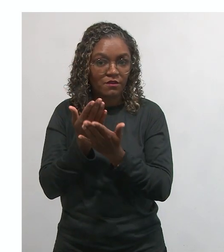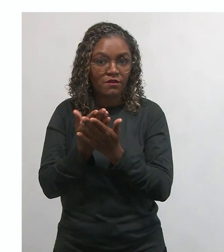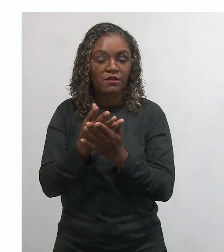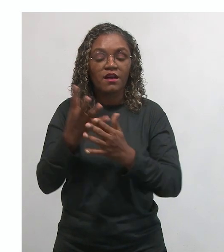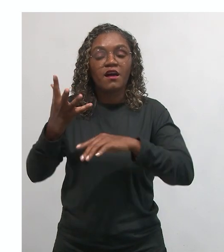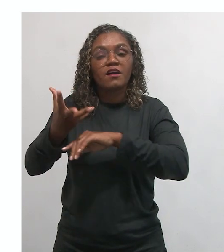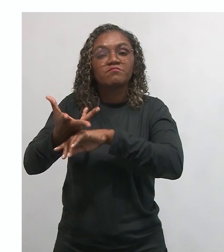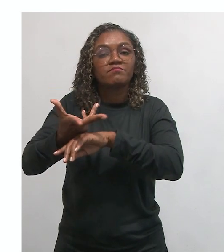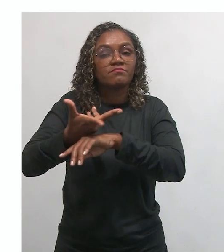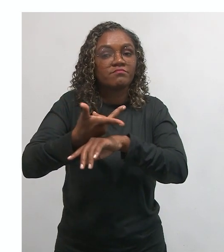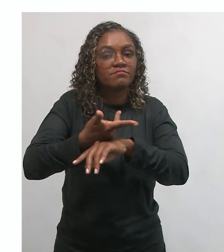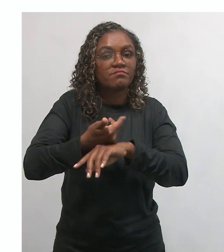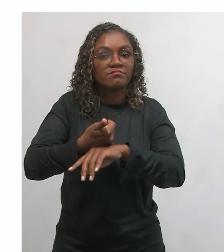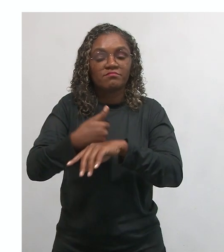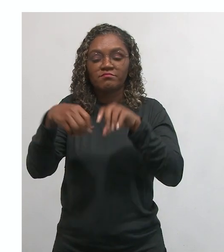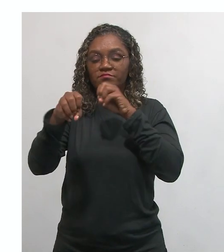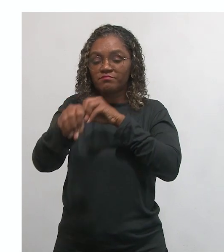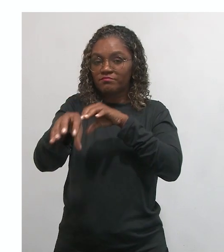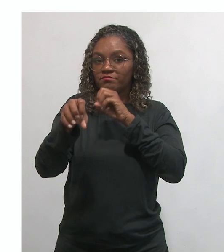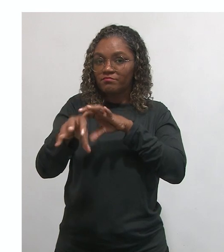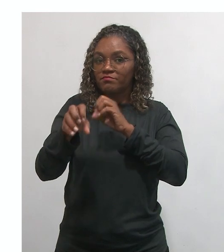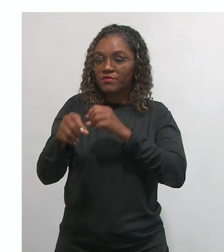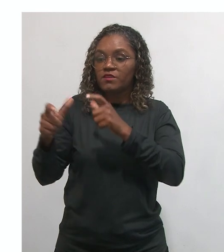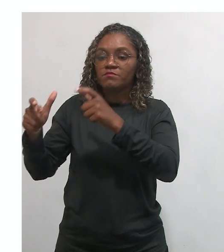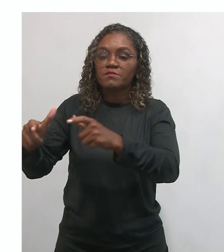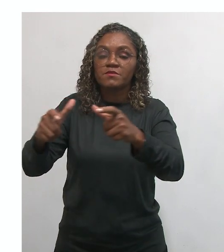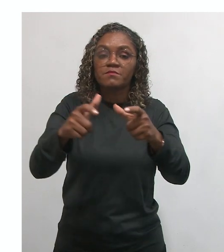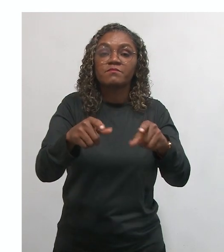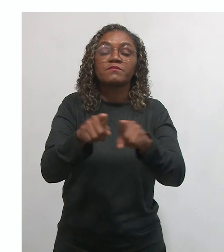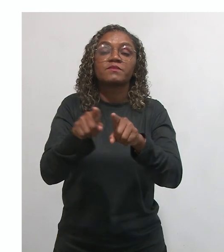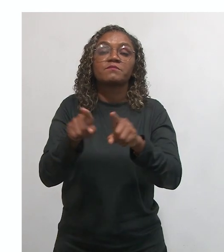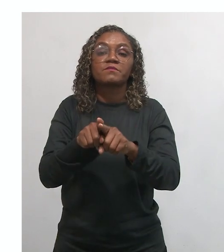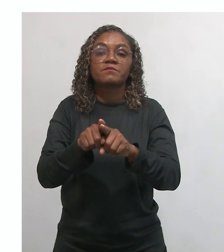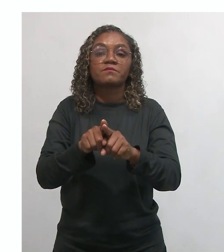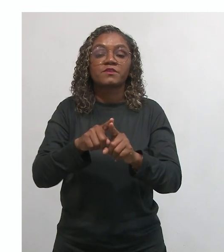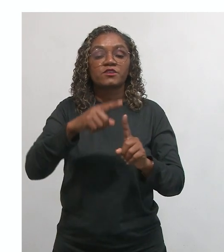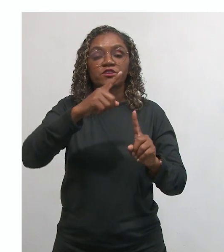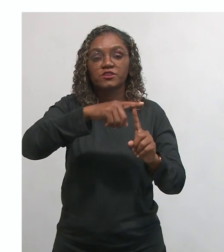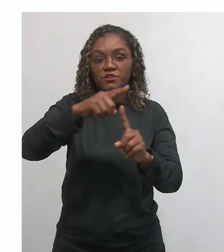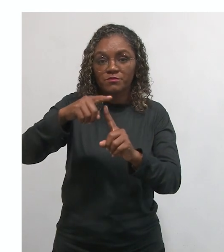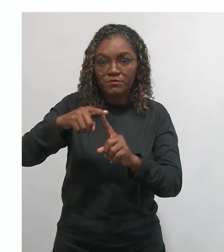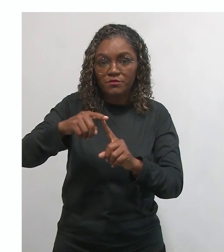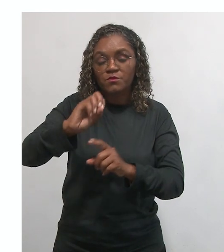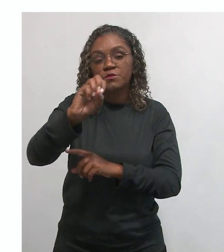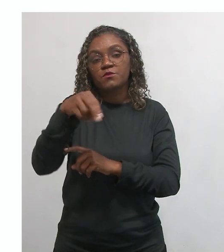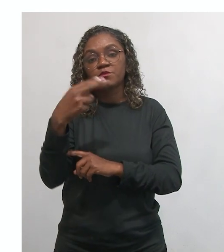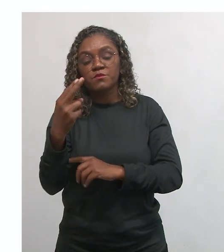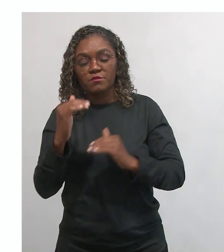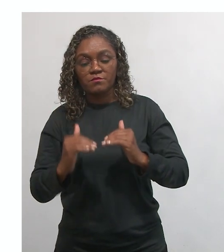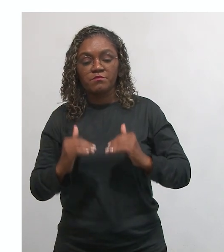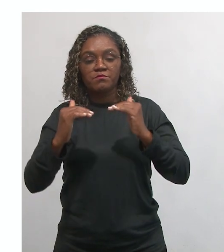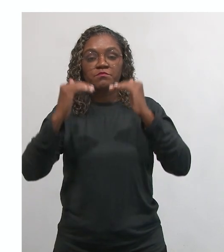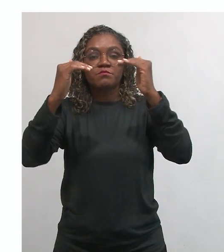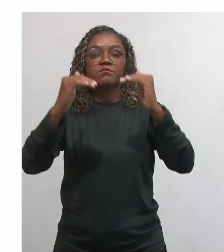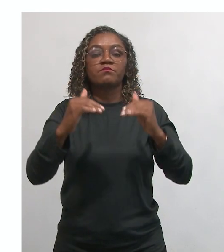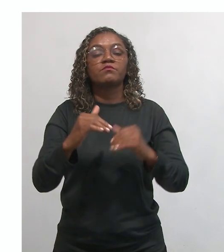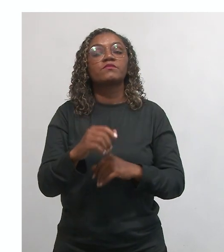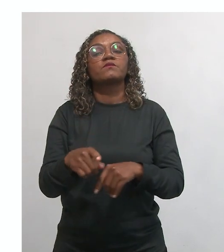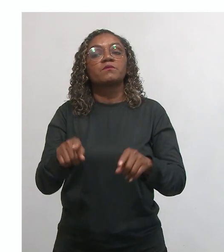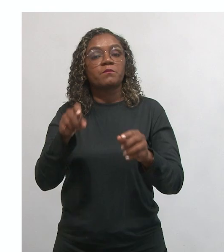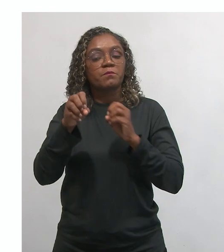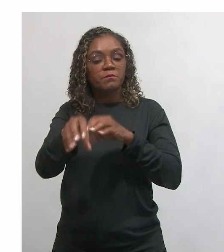promover a excelência educacional em todos os níveis e modalidades de